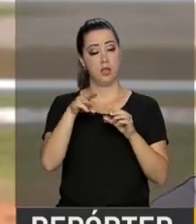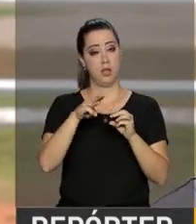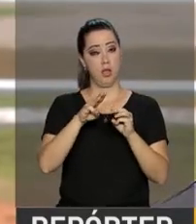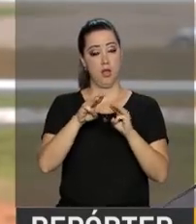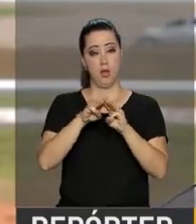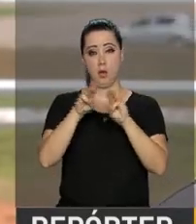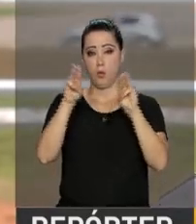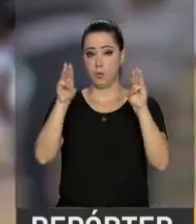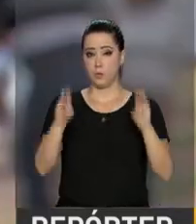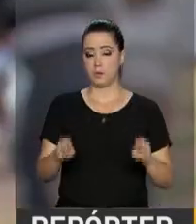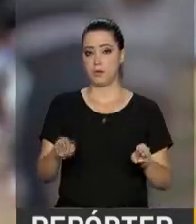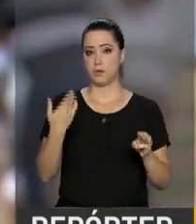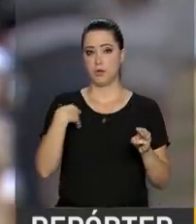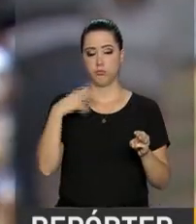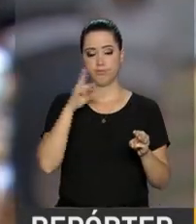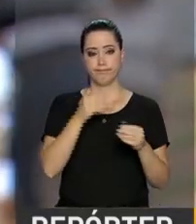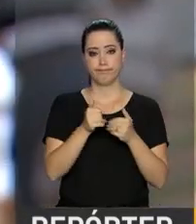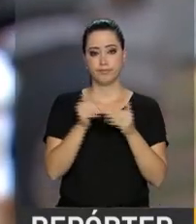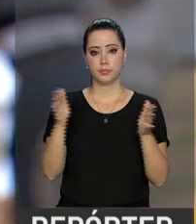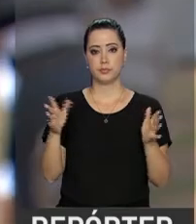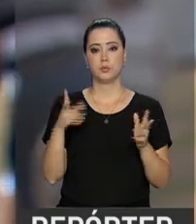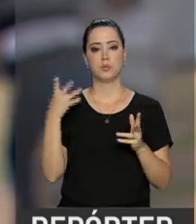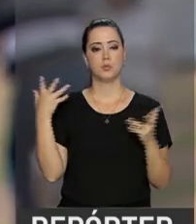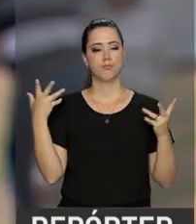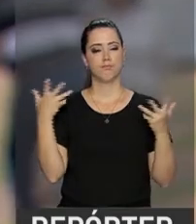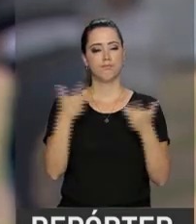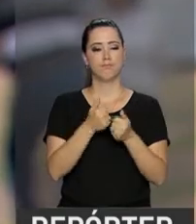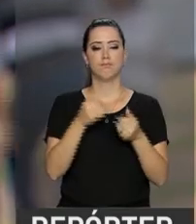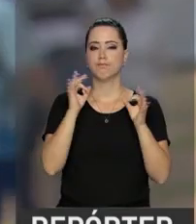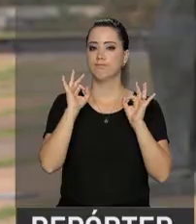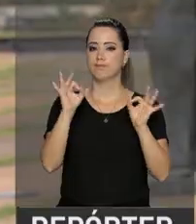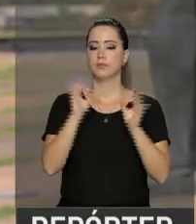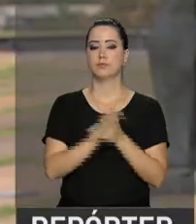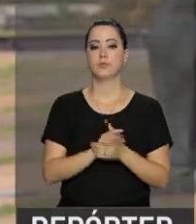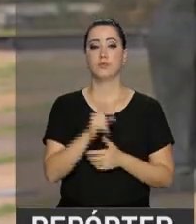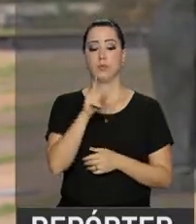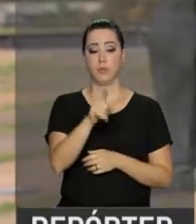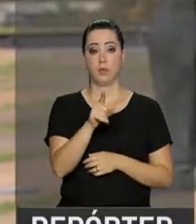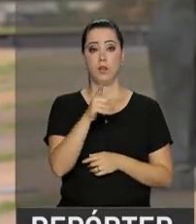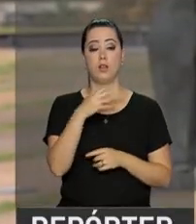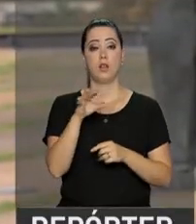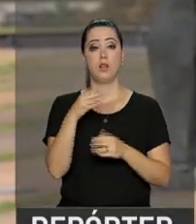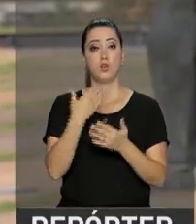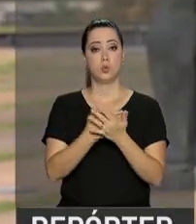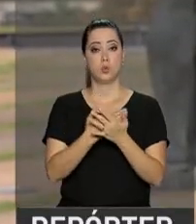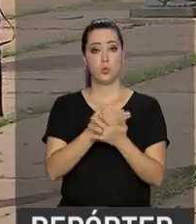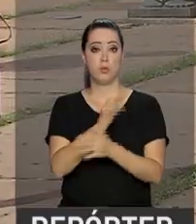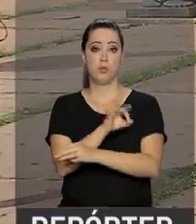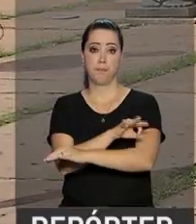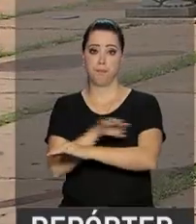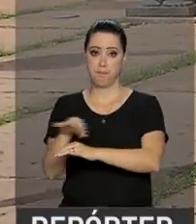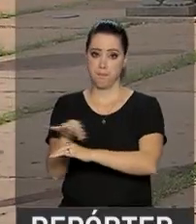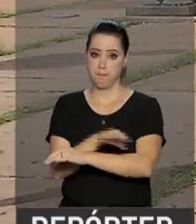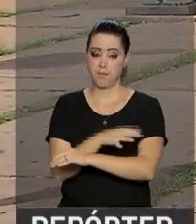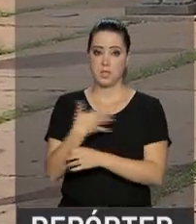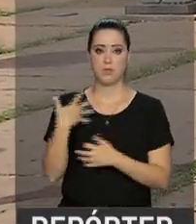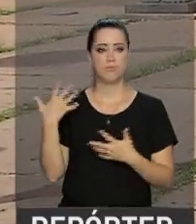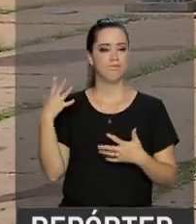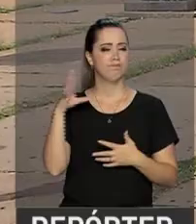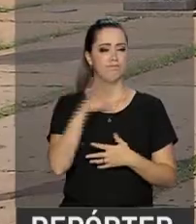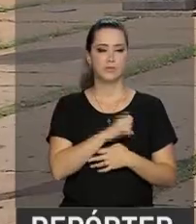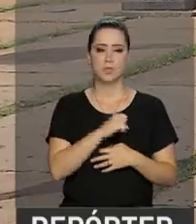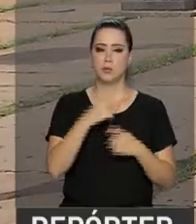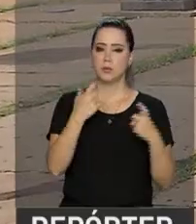bonita, muito verde. A carioca e estudante de arquitetura veio a Brasília pela primeira vez e está encantada